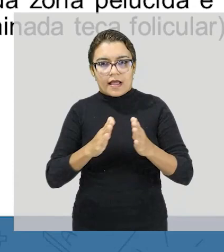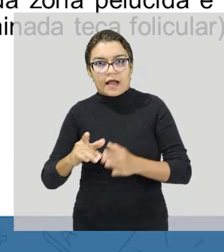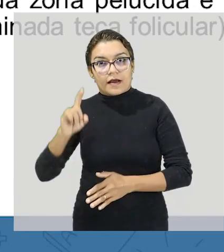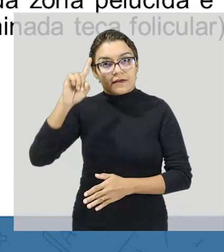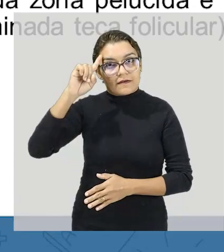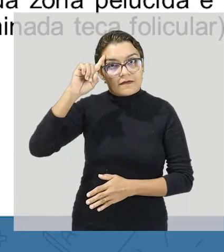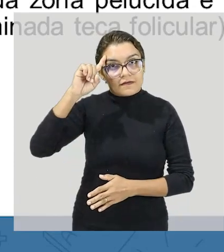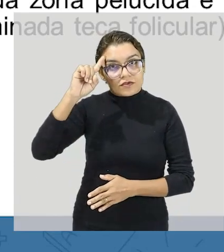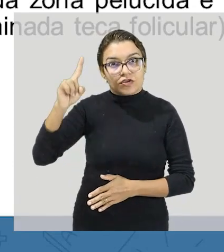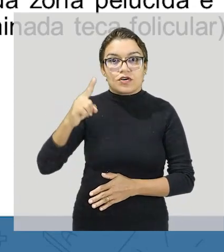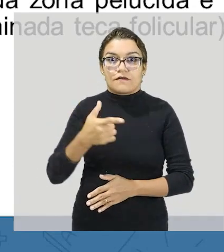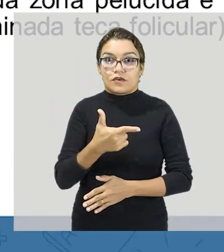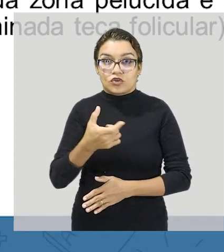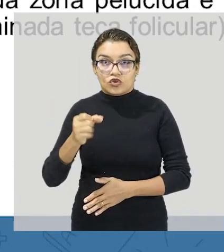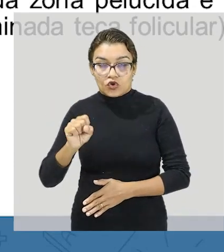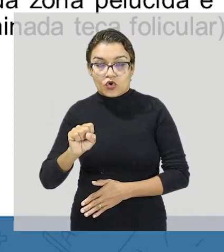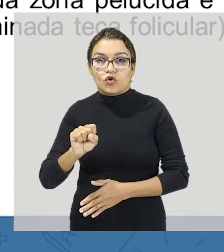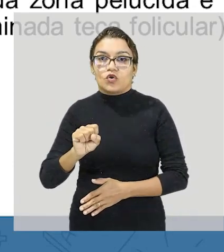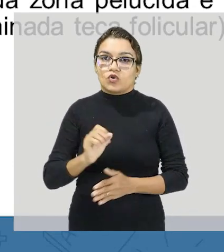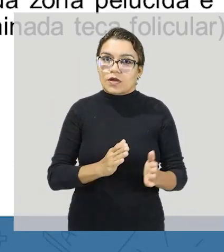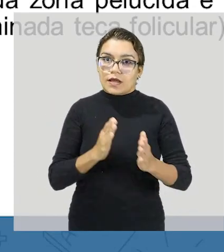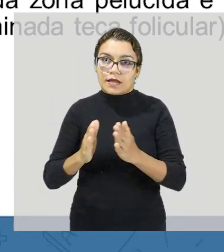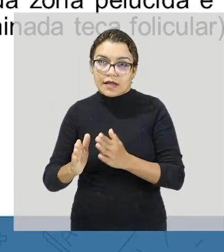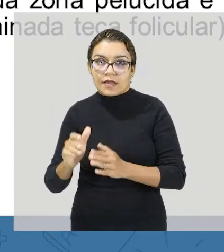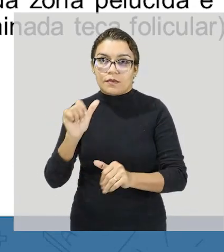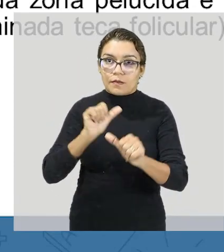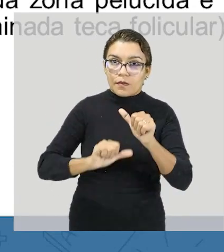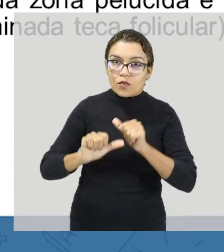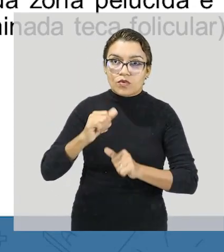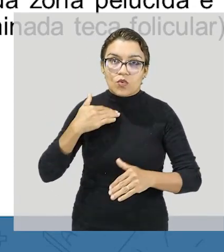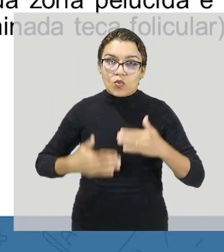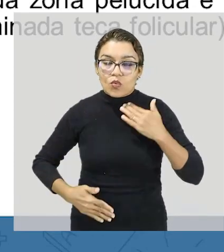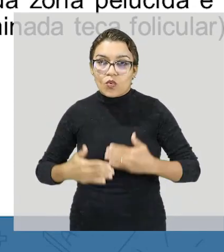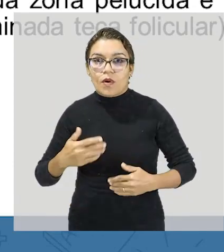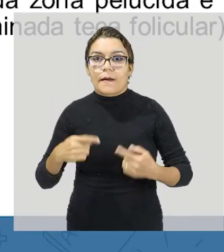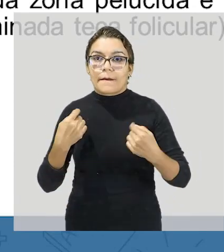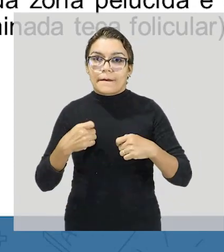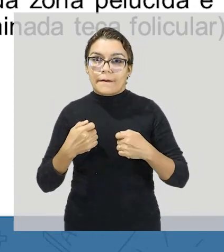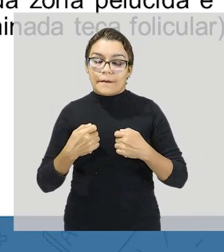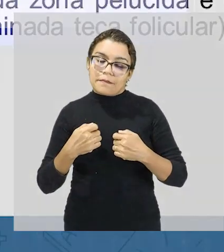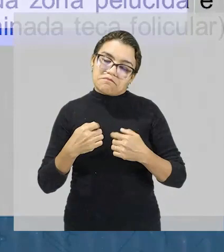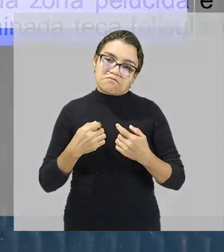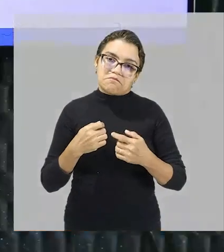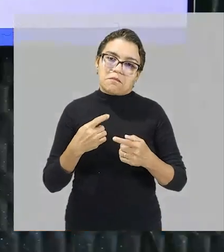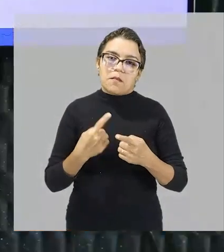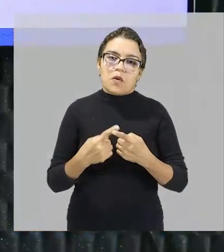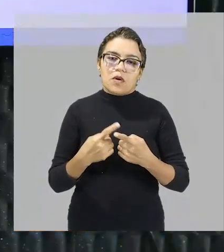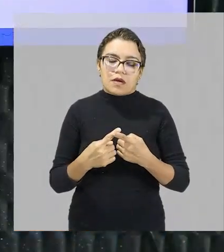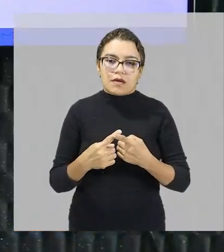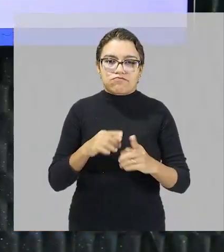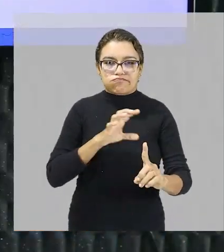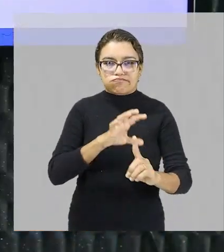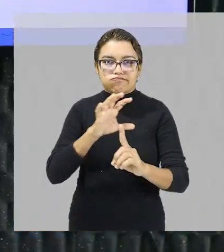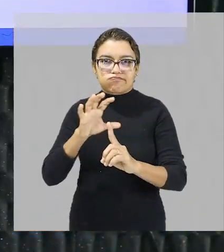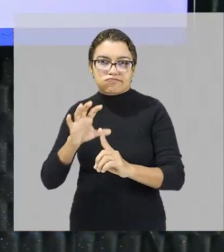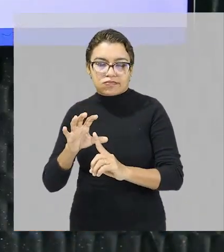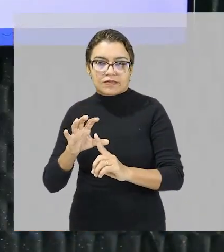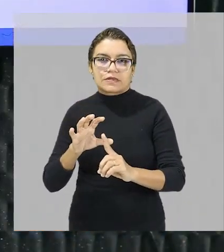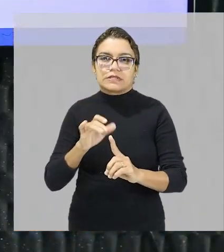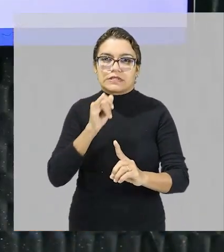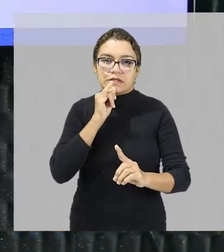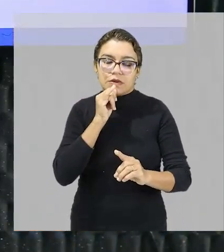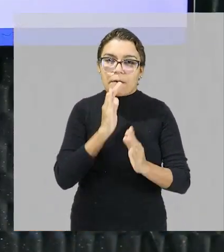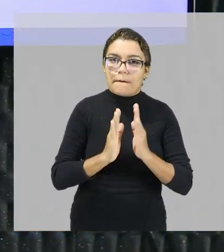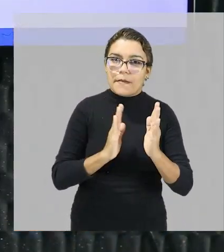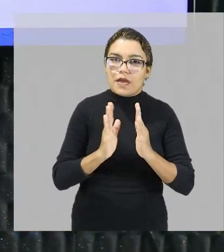dias ocorrem mudanças no corpo da mulher devido ao seu ciclo reprodutivo. Em cada ciclo,